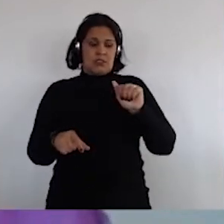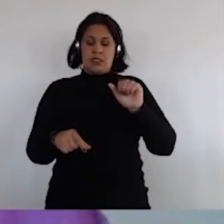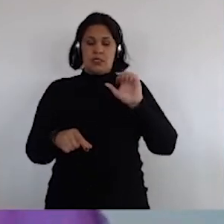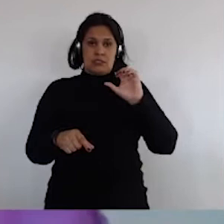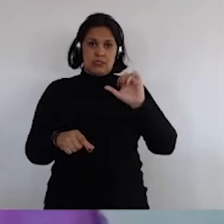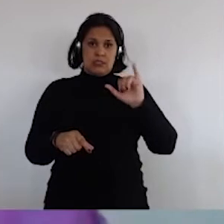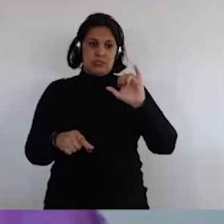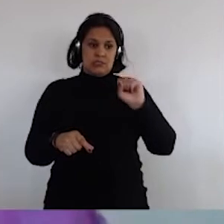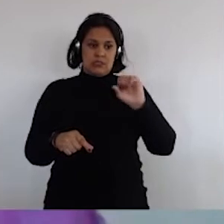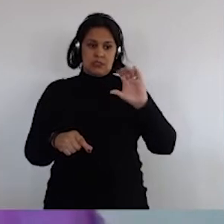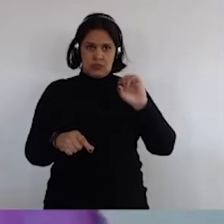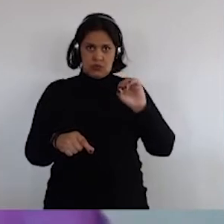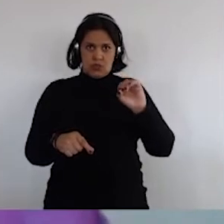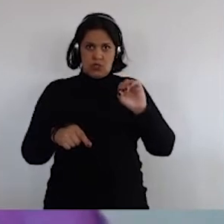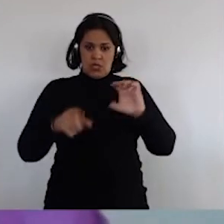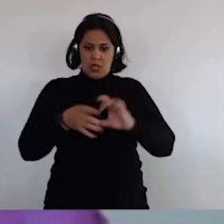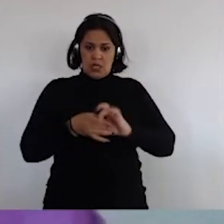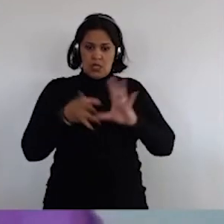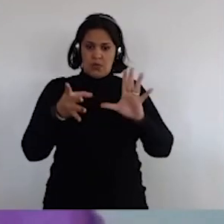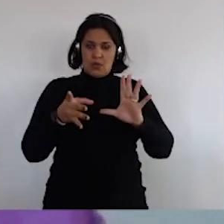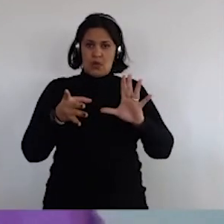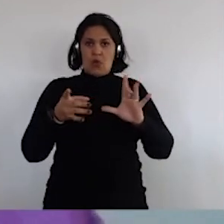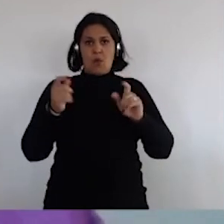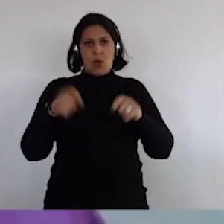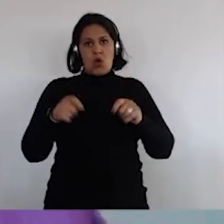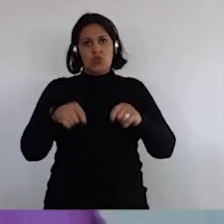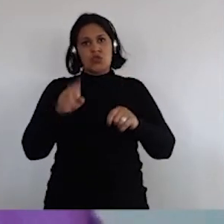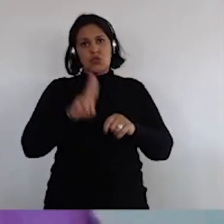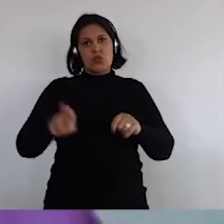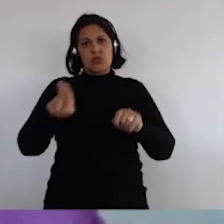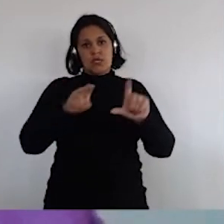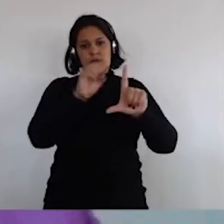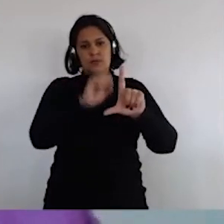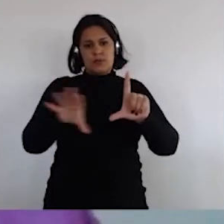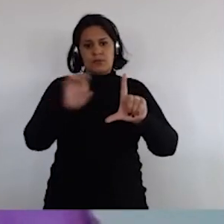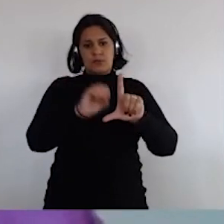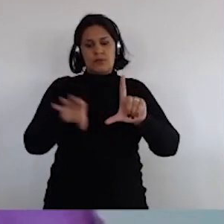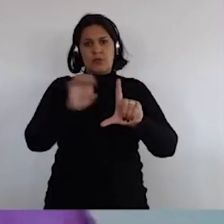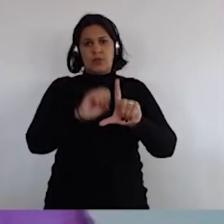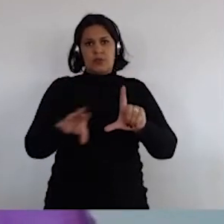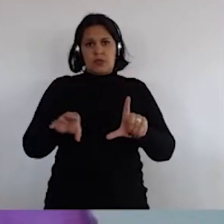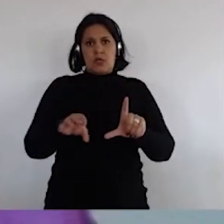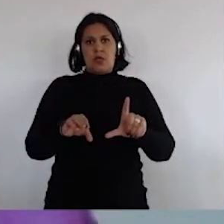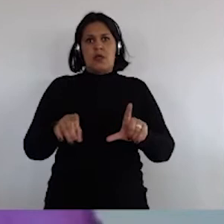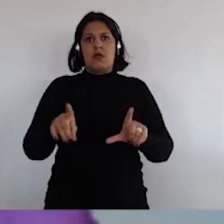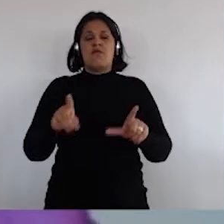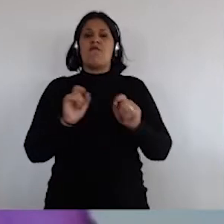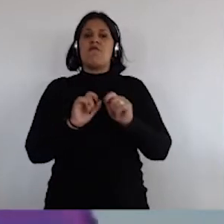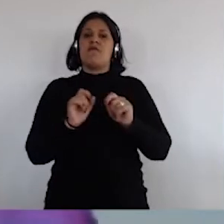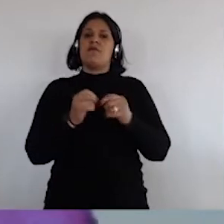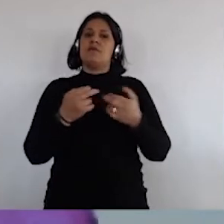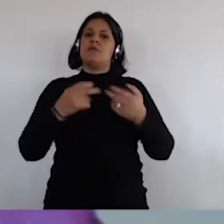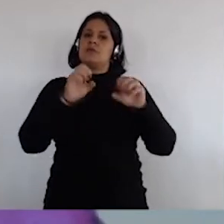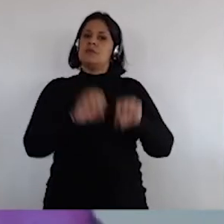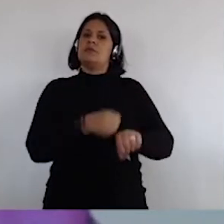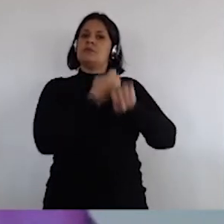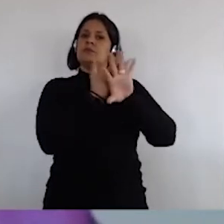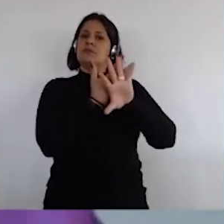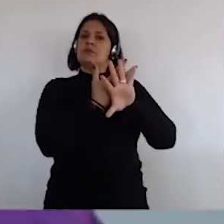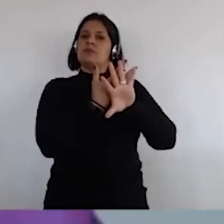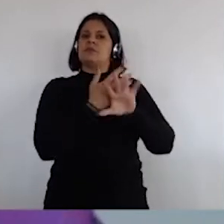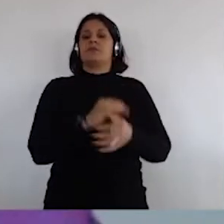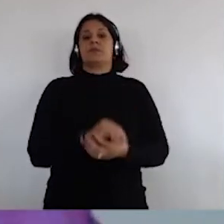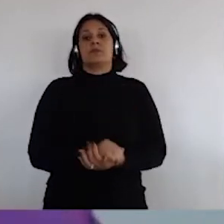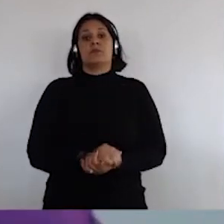plataforma para a realização emergencial de atos processuais por meio de videoconferência. Diga-se